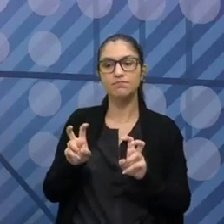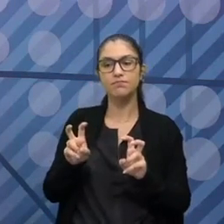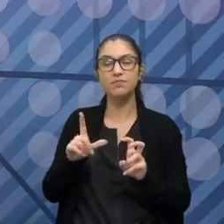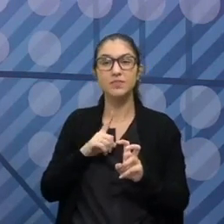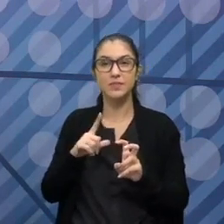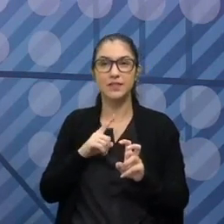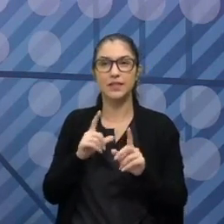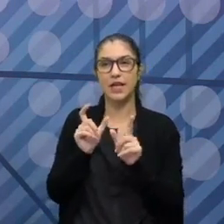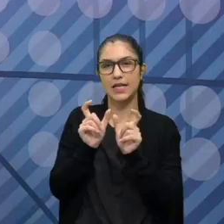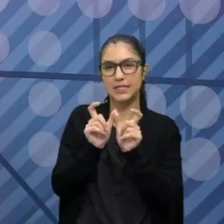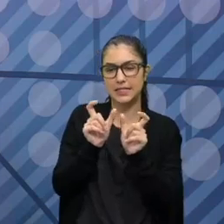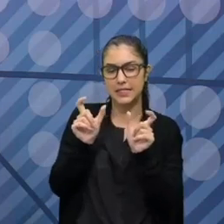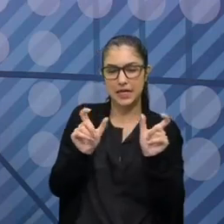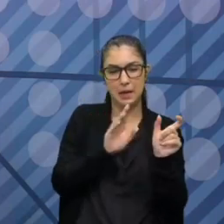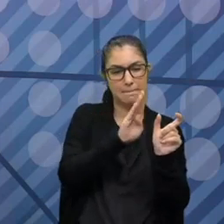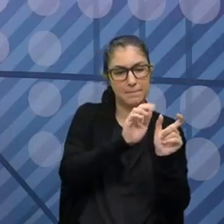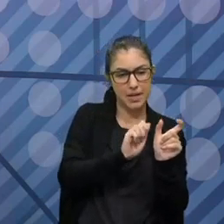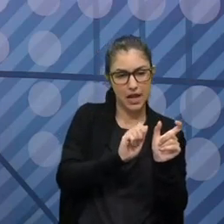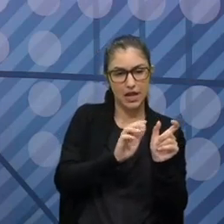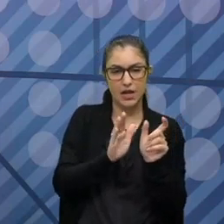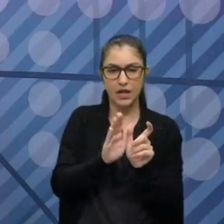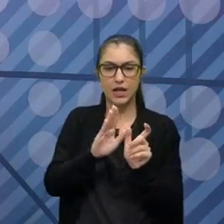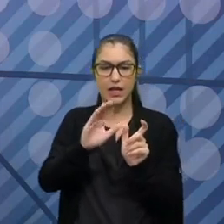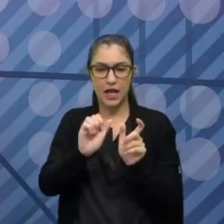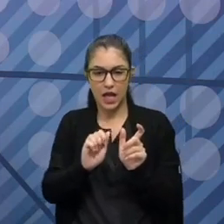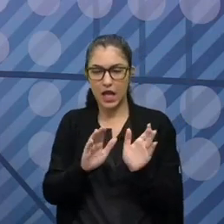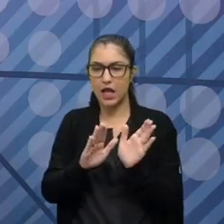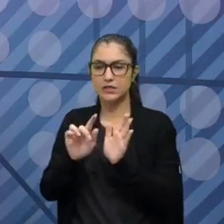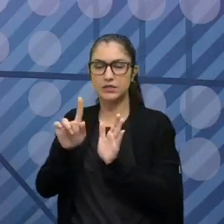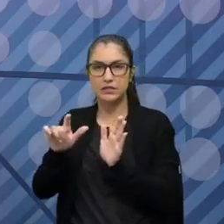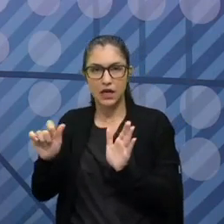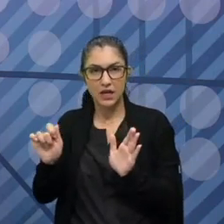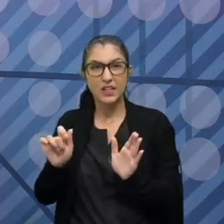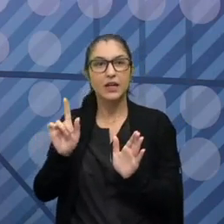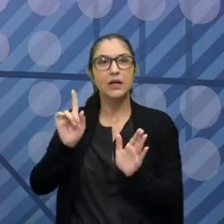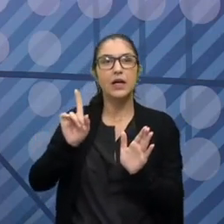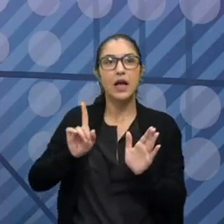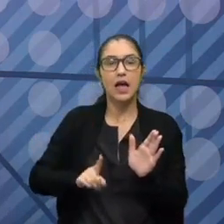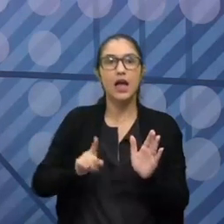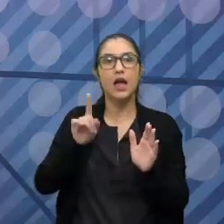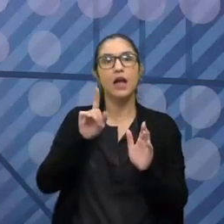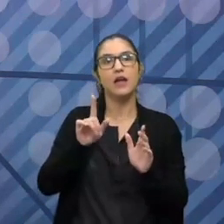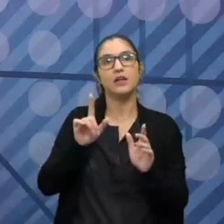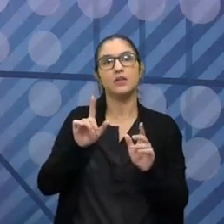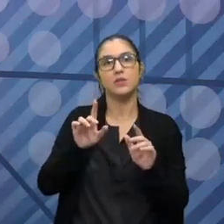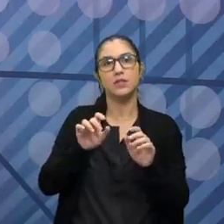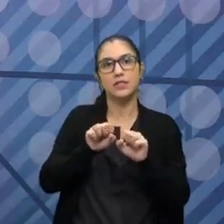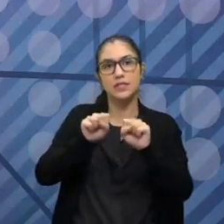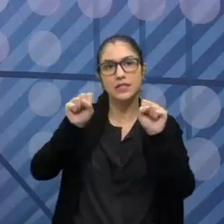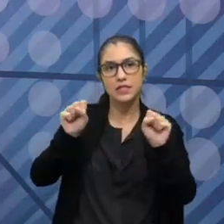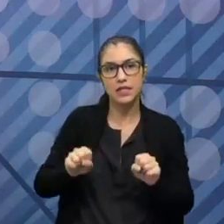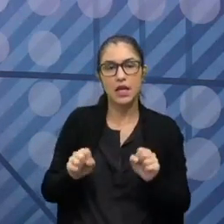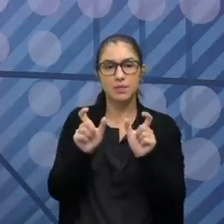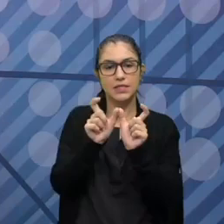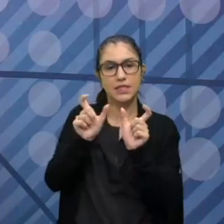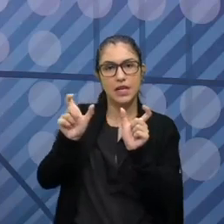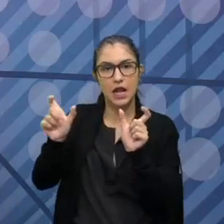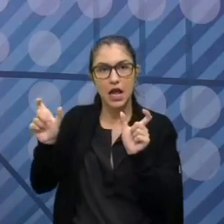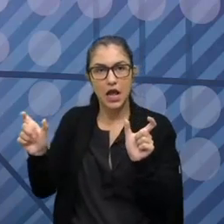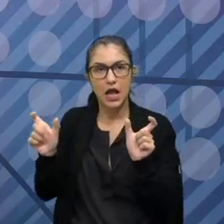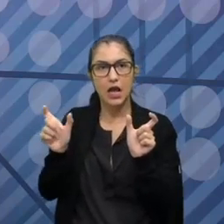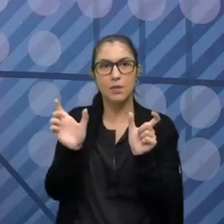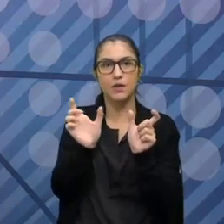com sílabas, ba, ca, ma, za, nós estamos trabalhando o sistema fonético, né? O sistema silábico e trabalhando